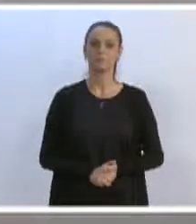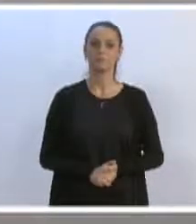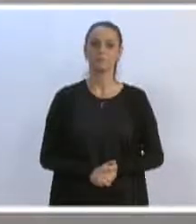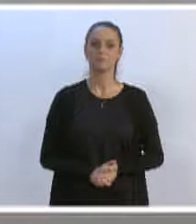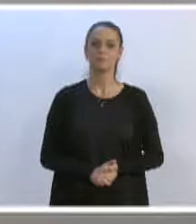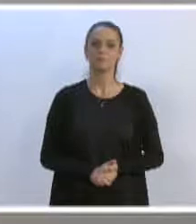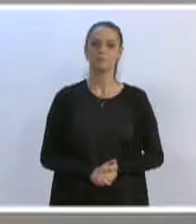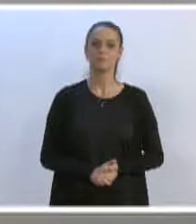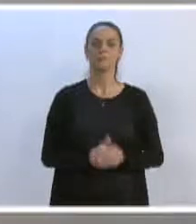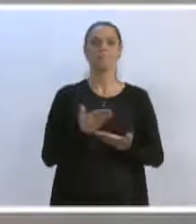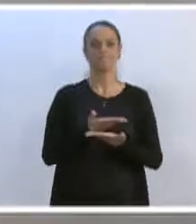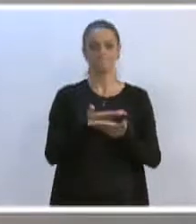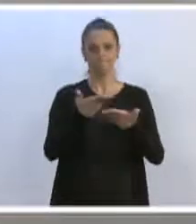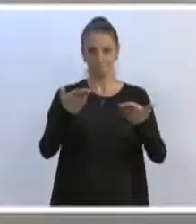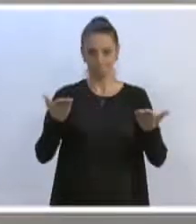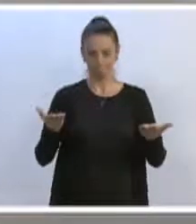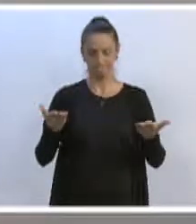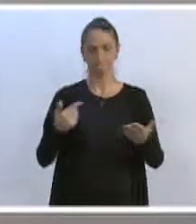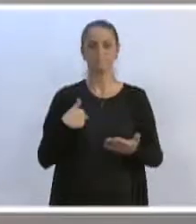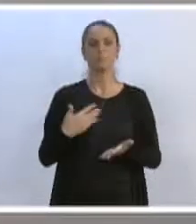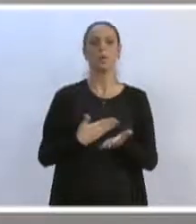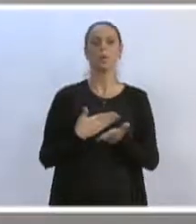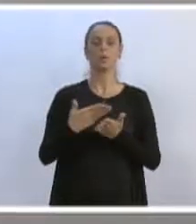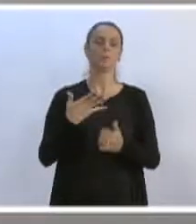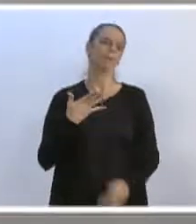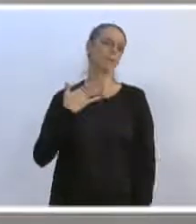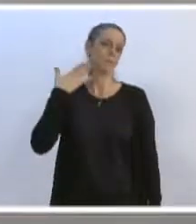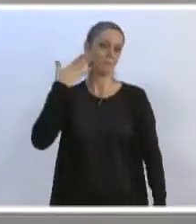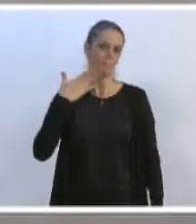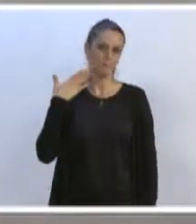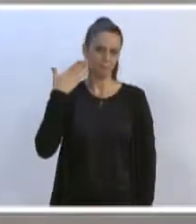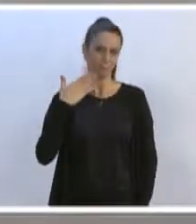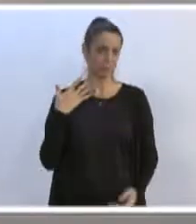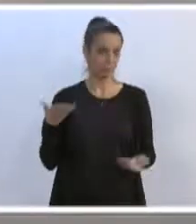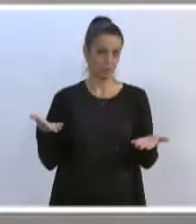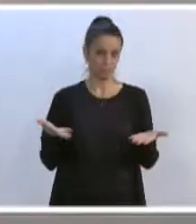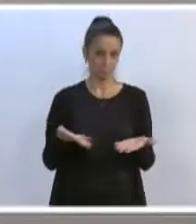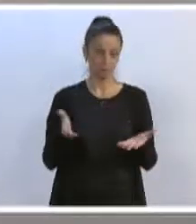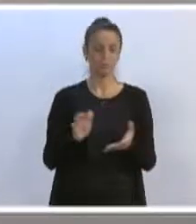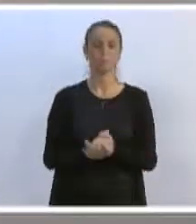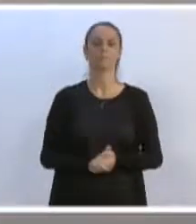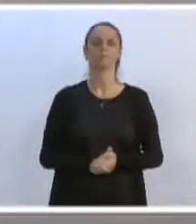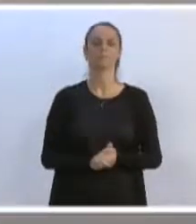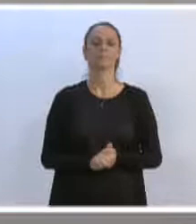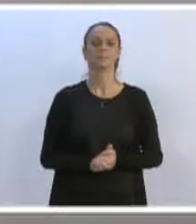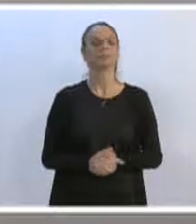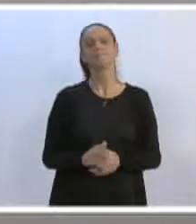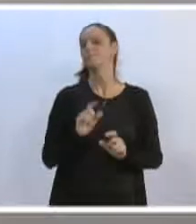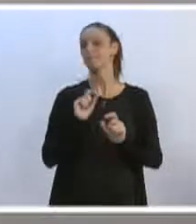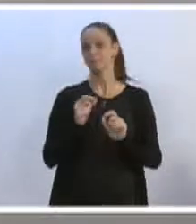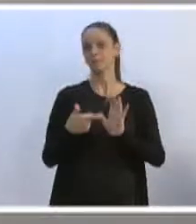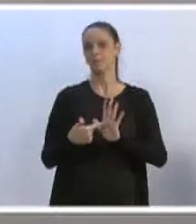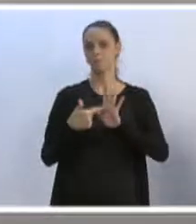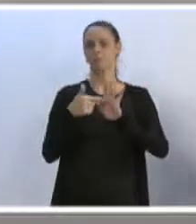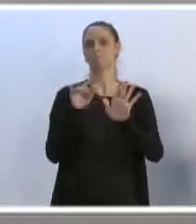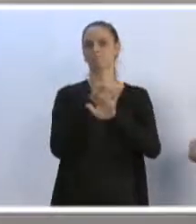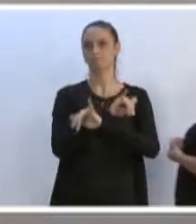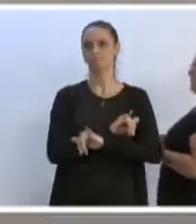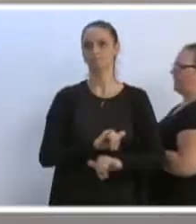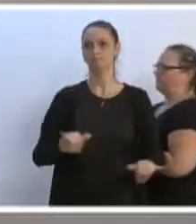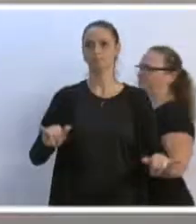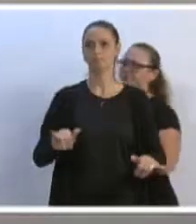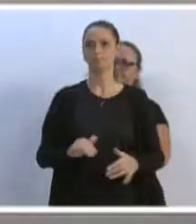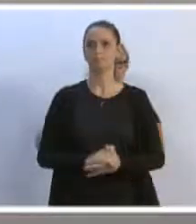senhores começa o meu pronunciamento hoje trazendo uma notícia